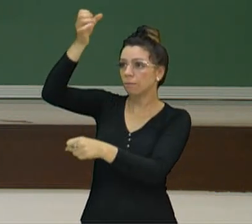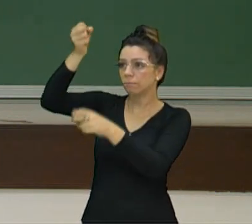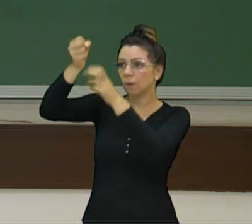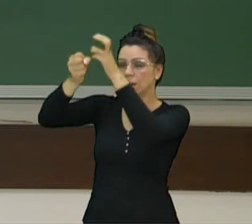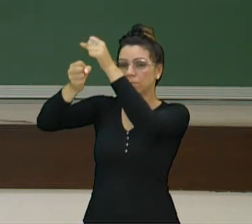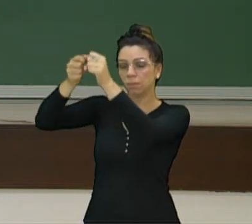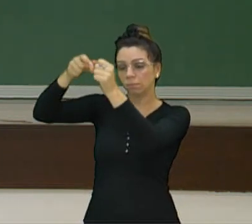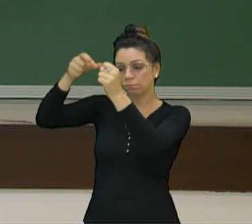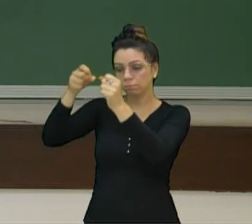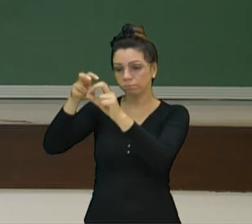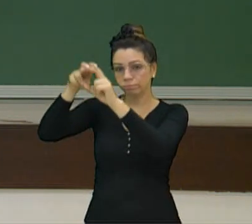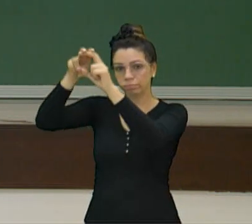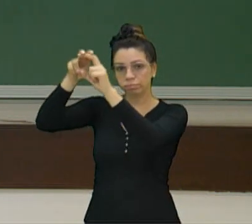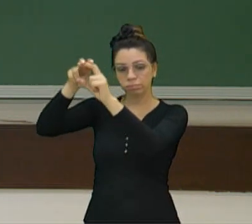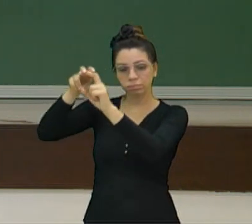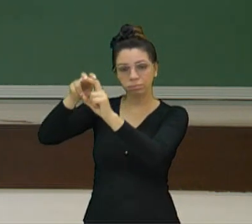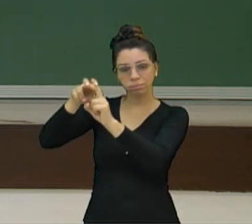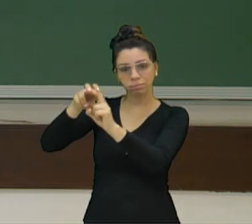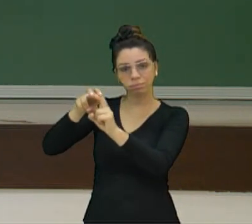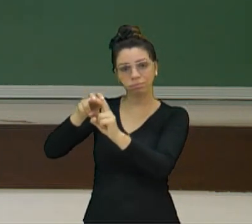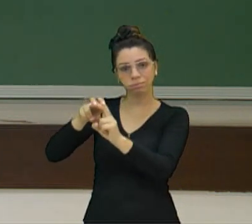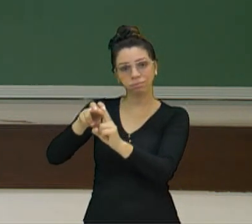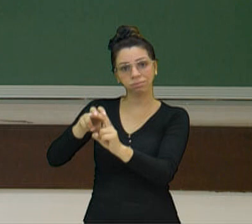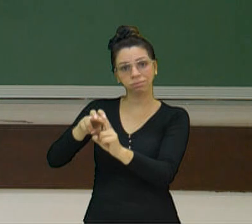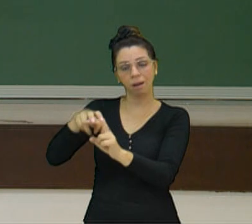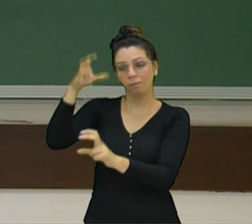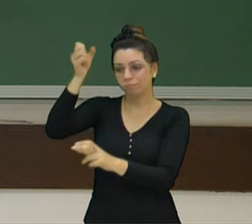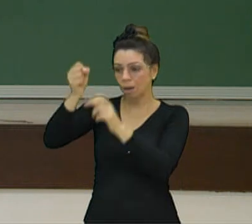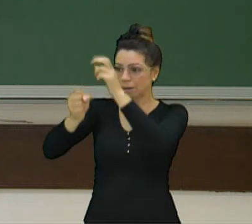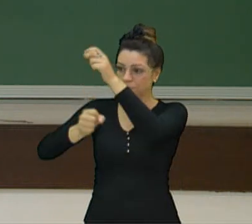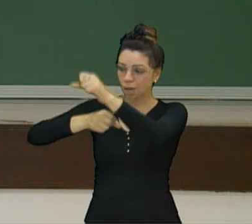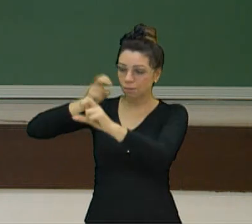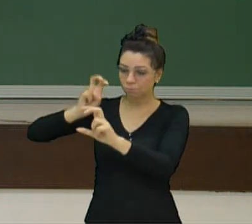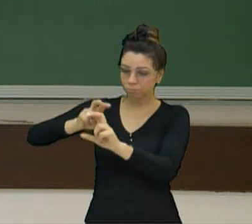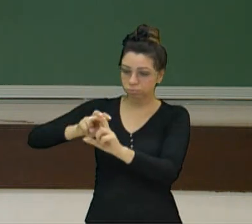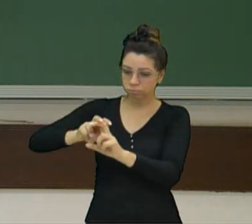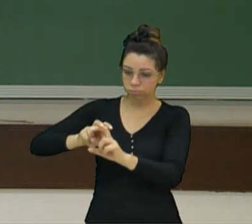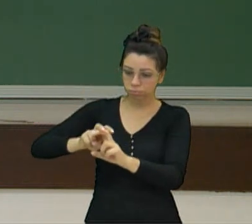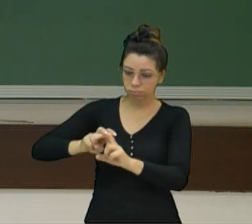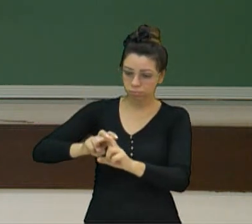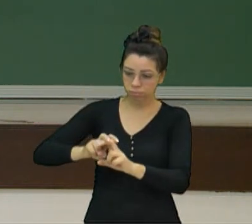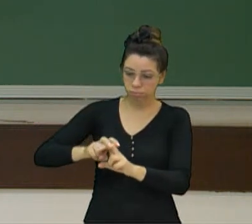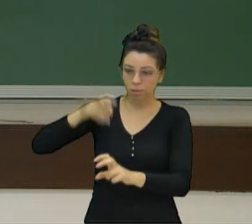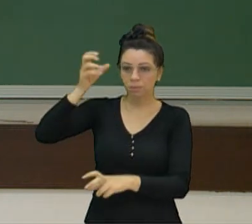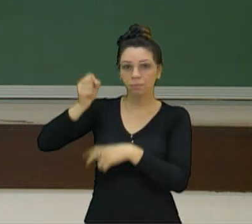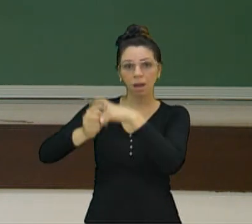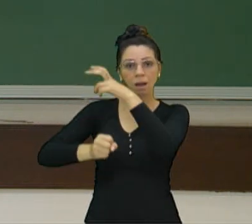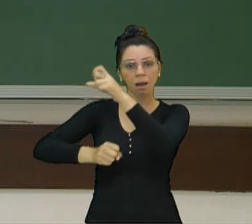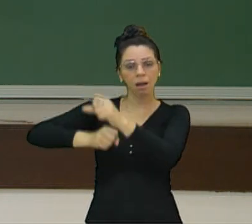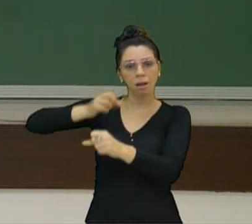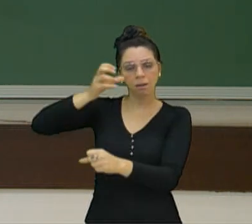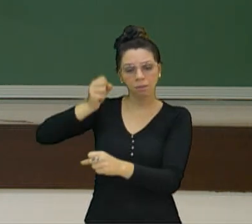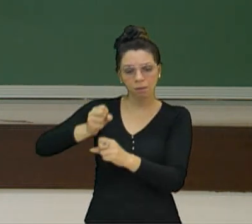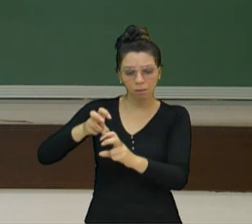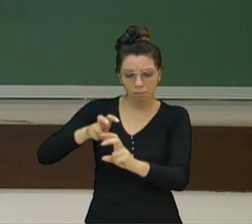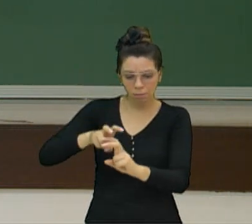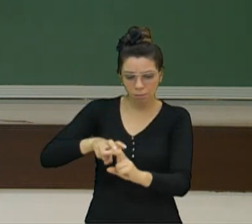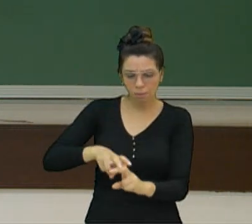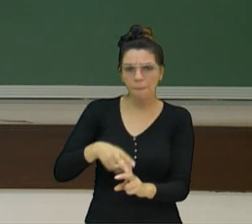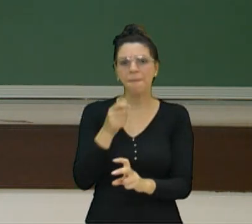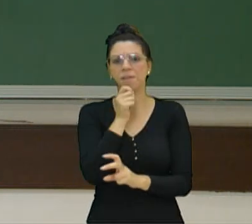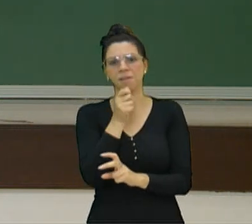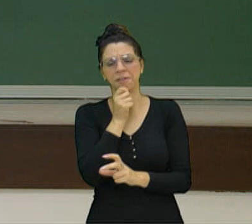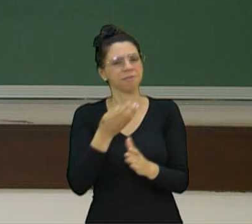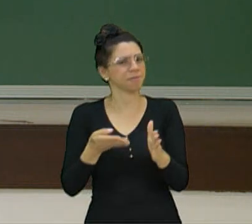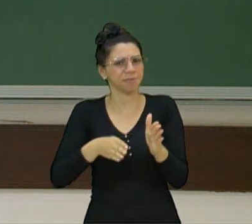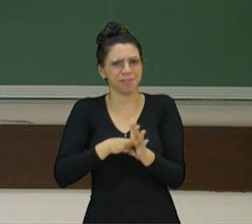a corda e o macaco foi descendo, descendo. E no meio do caminho ele começou a ficar com um pouco